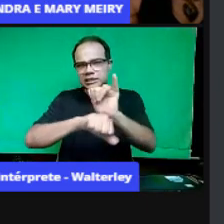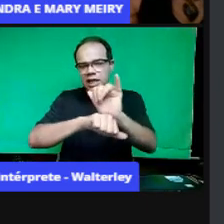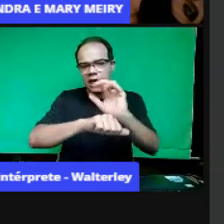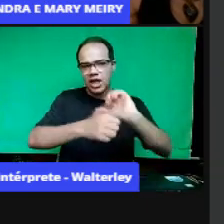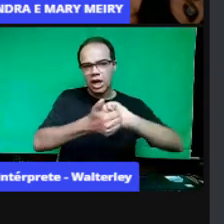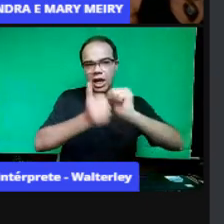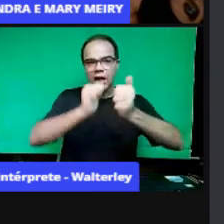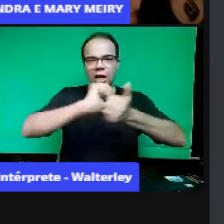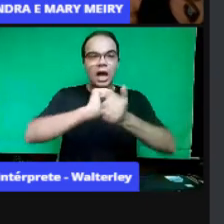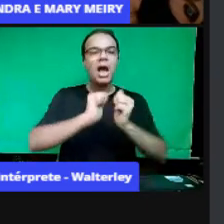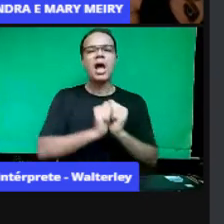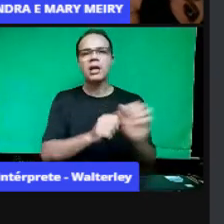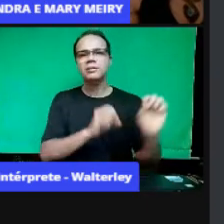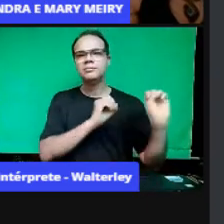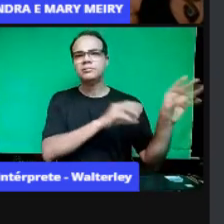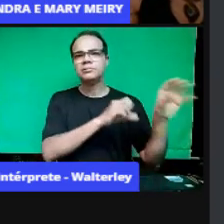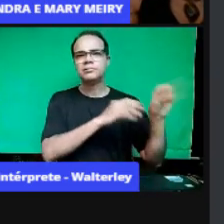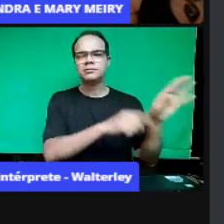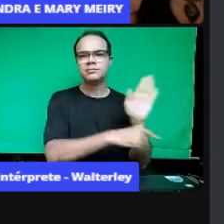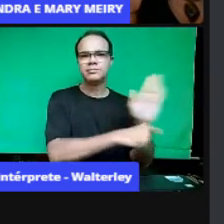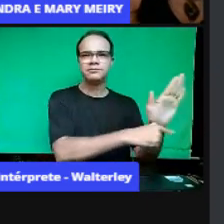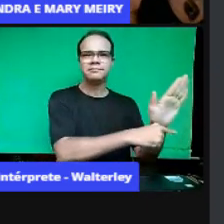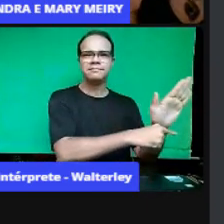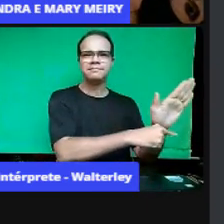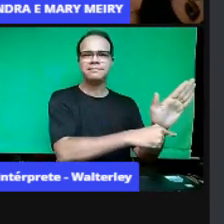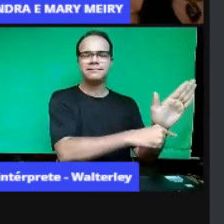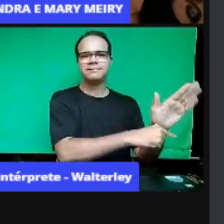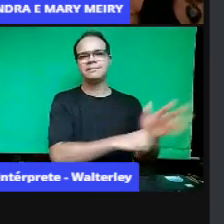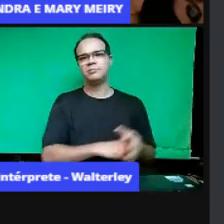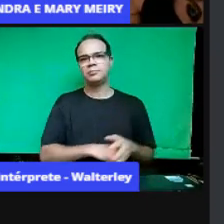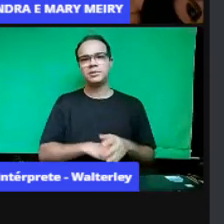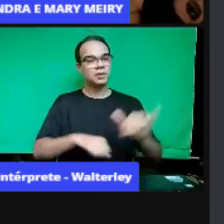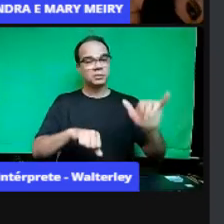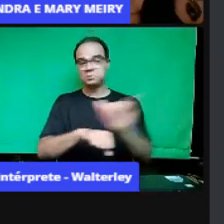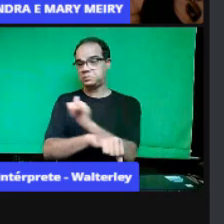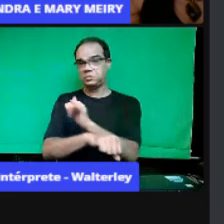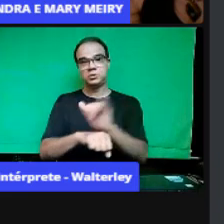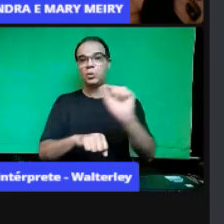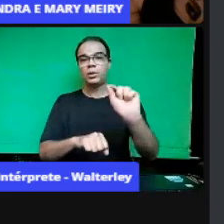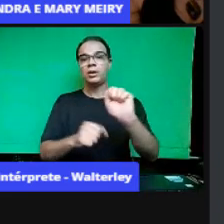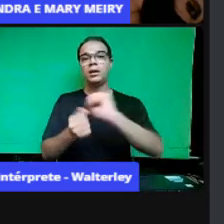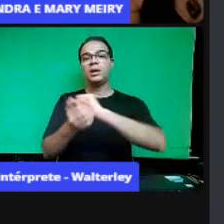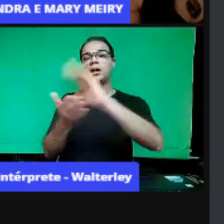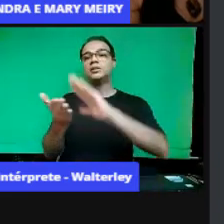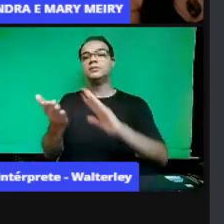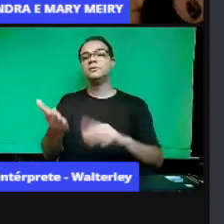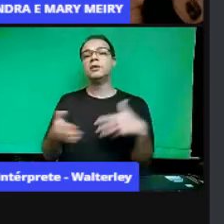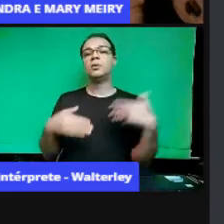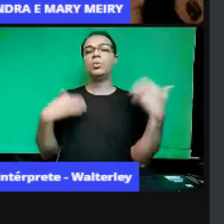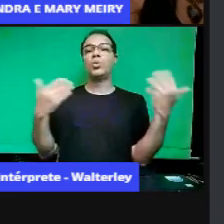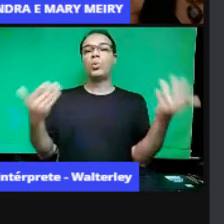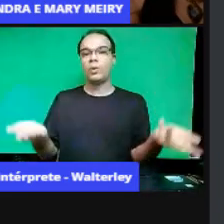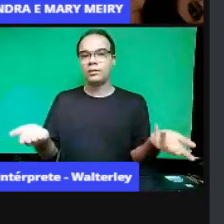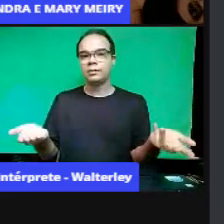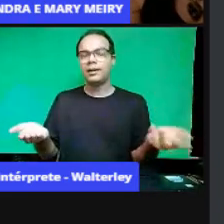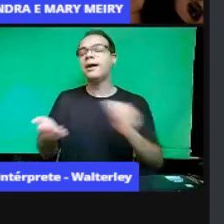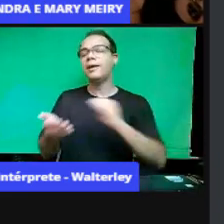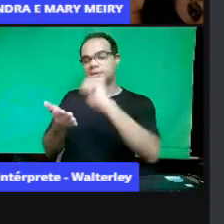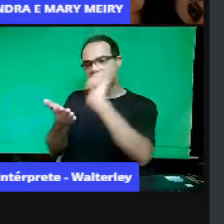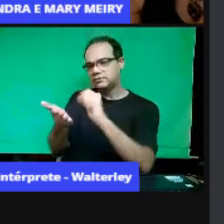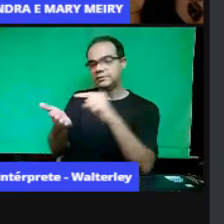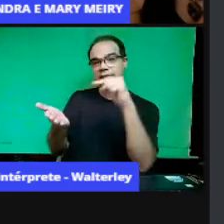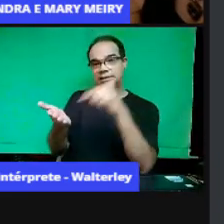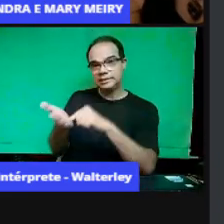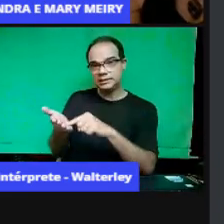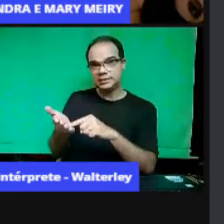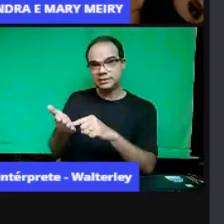nesse indivíduo, né? Então, essas estratégias, elas são as atividades que eu vou utilizar para desenvolver as